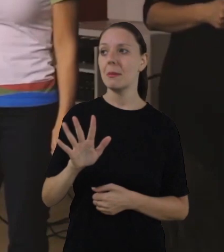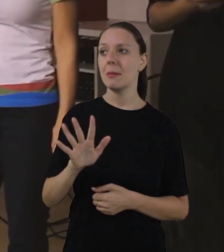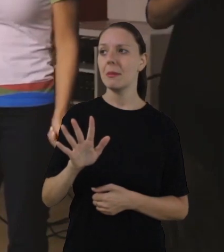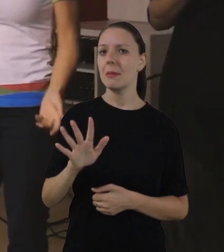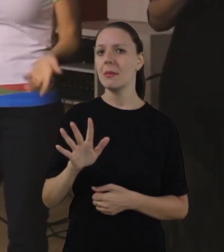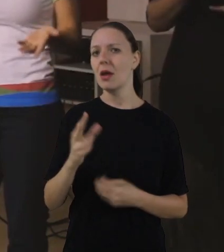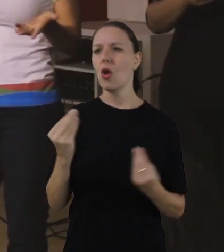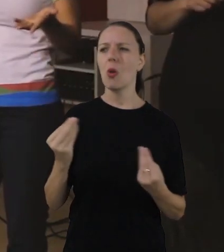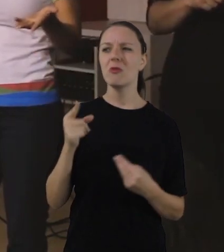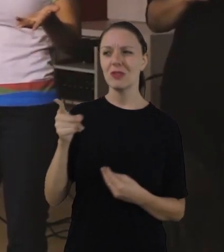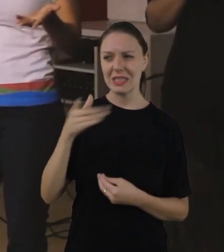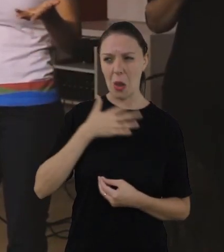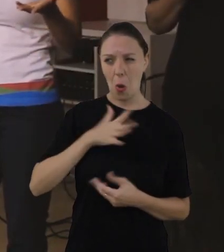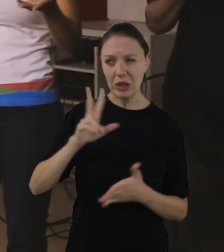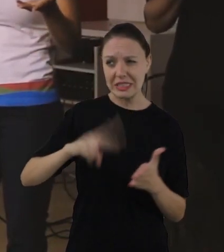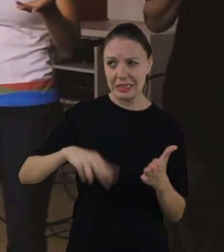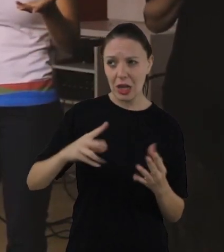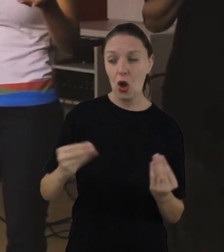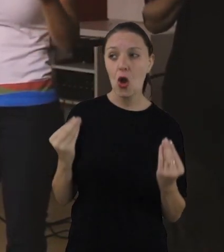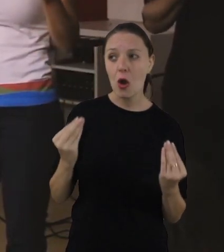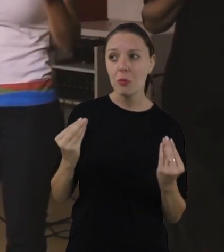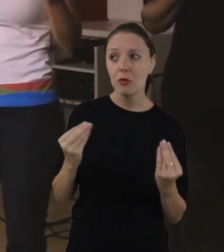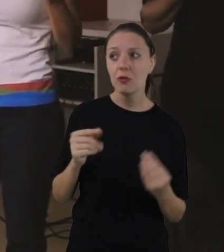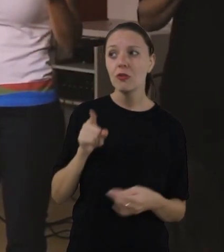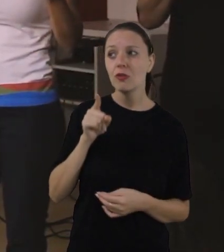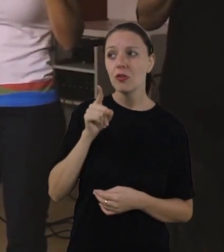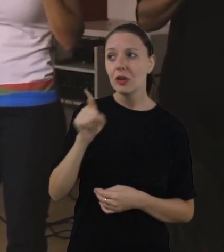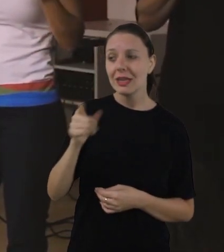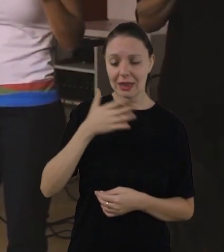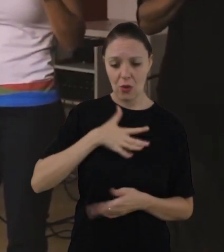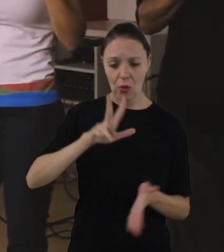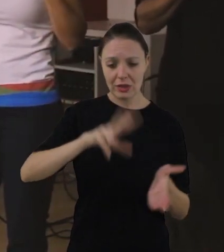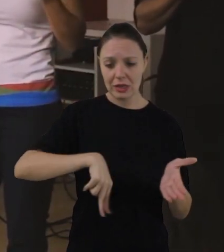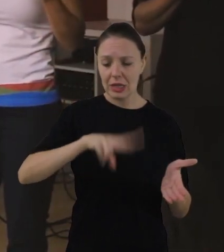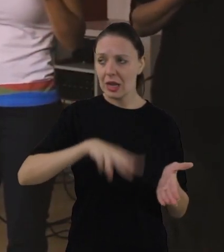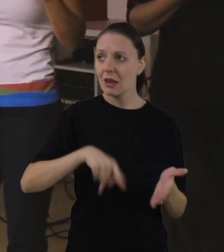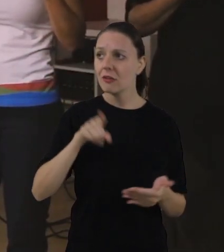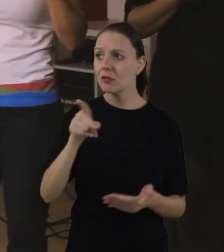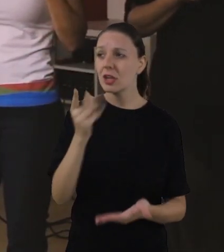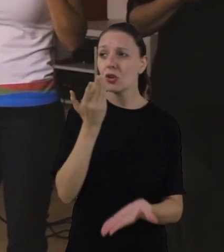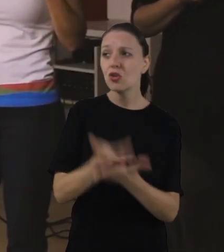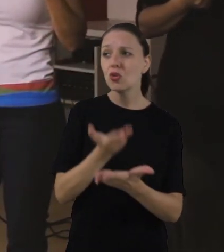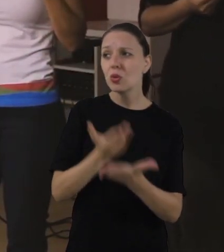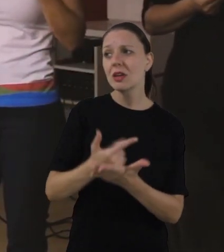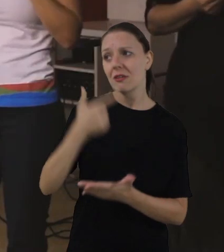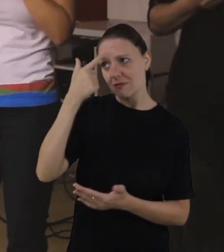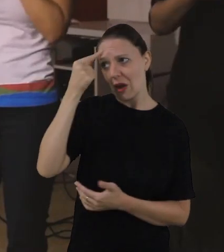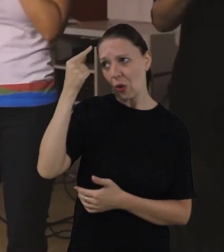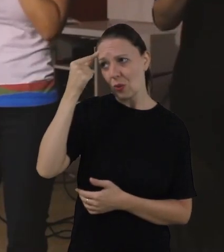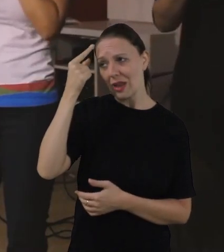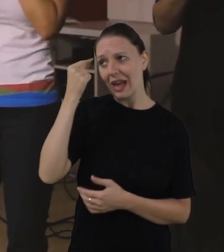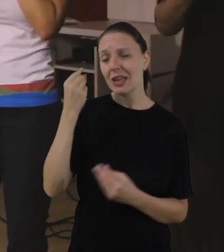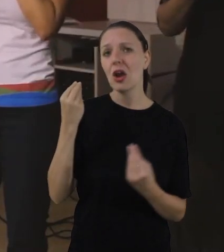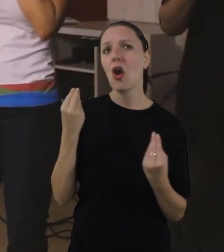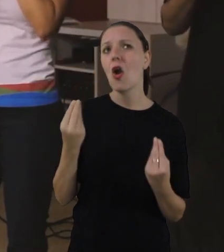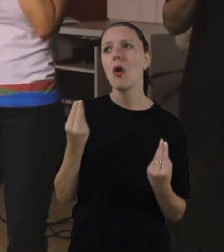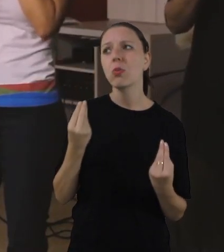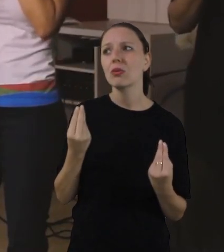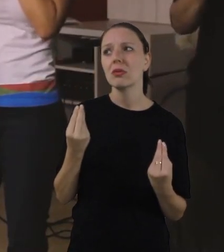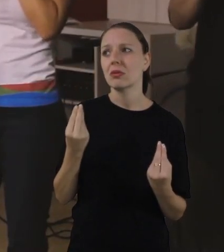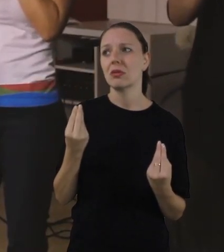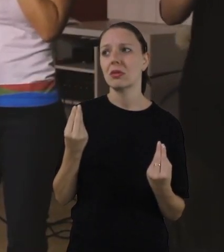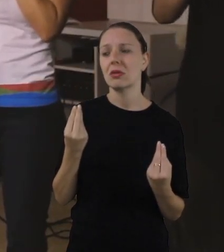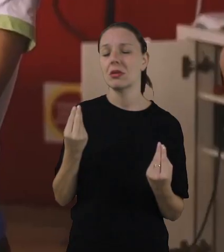Eu disse, mas o que veio? Como assim? Como uma pessoa que não gosta de ler acaba entrando